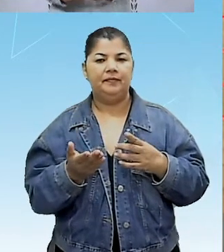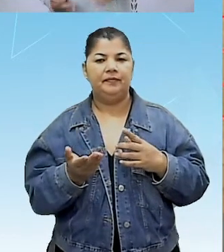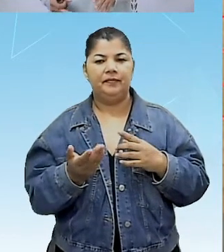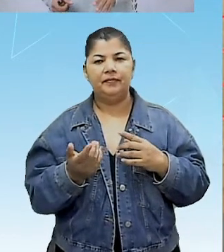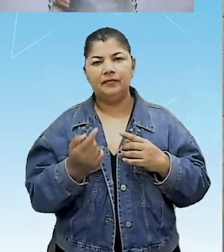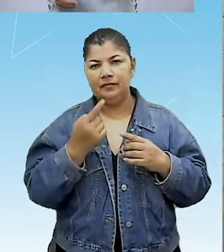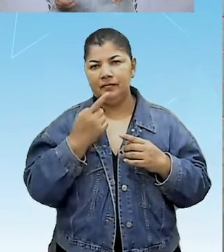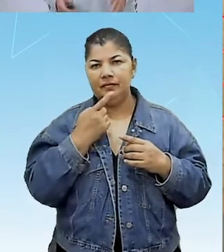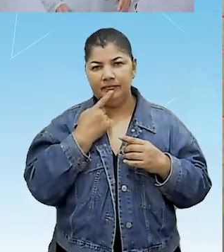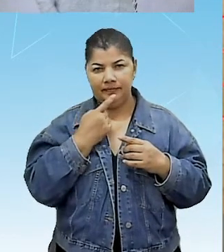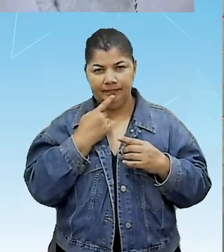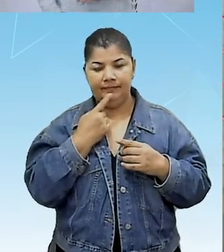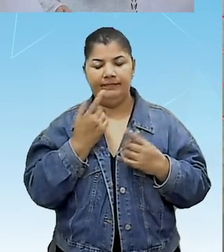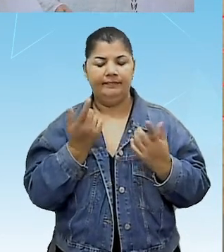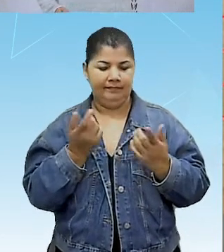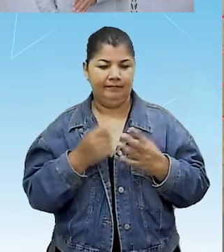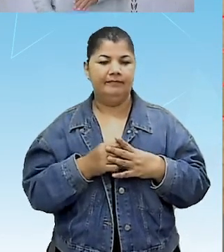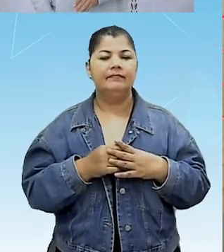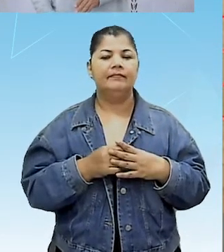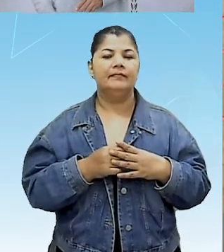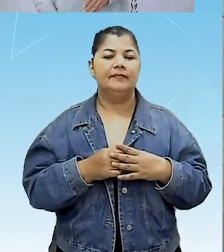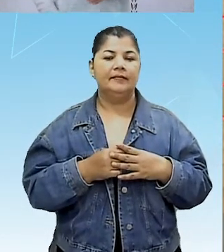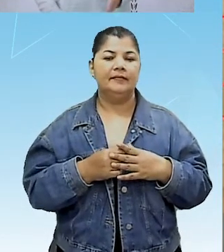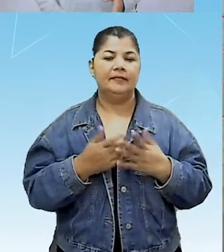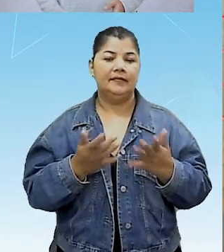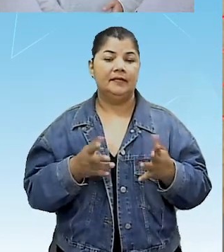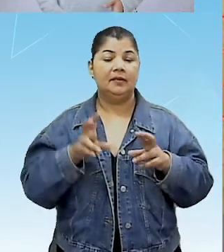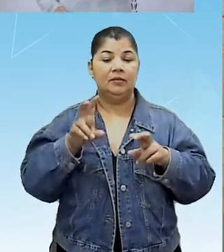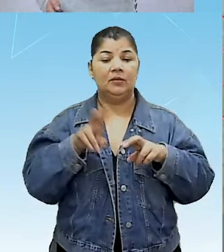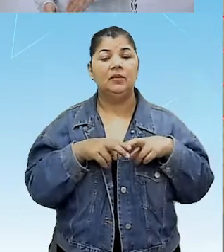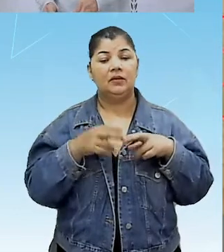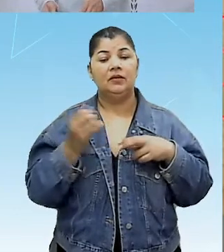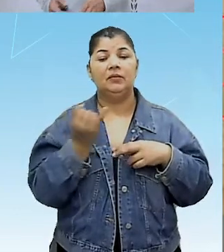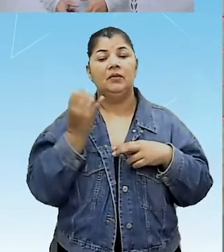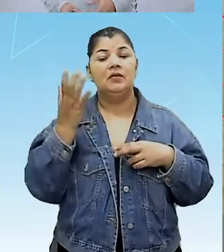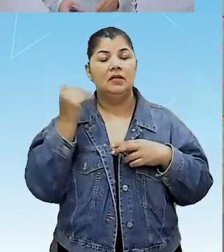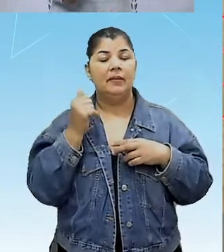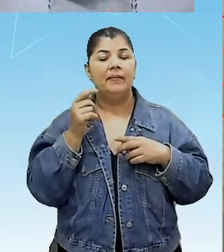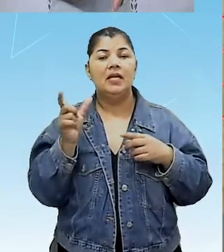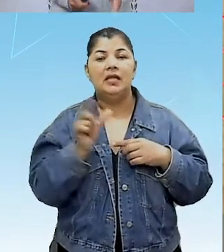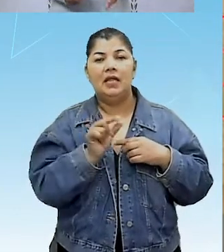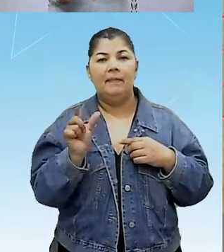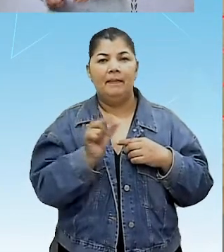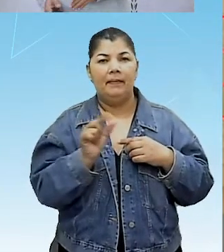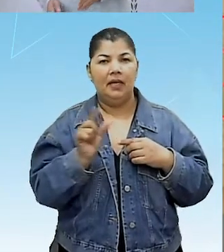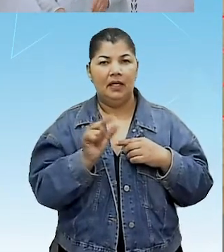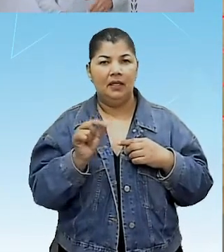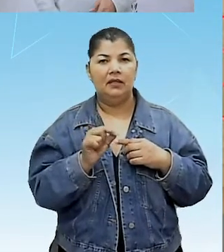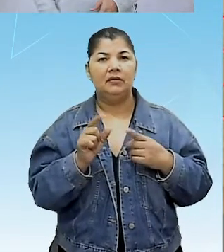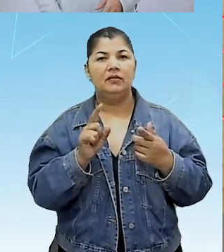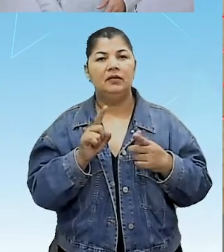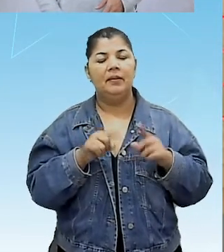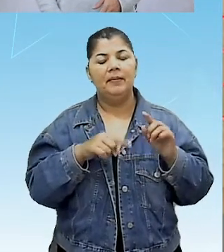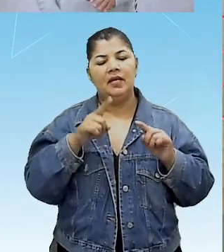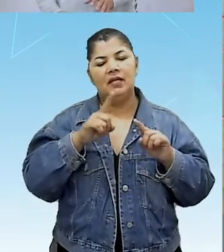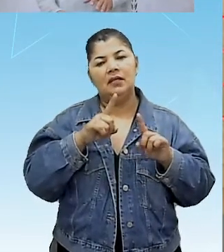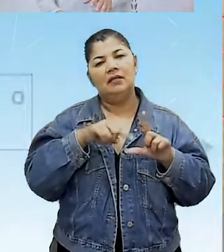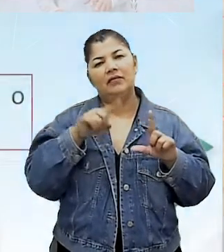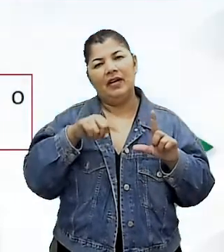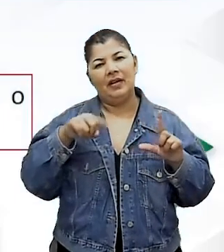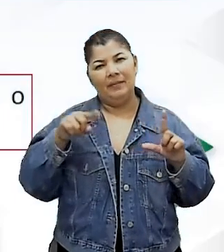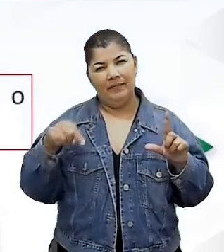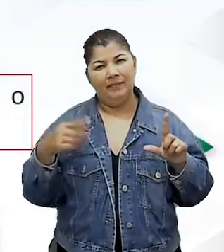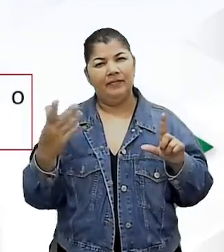via oral, tá? E é por isso que é importante saber o tamanho e a variabilidade do tamanho desse vírus,